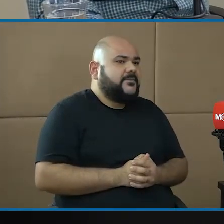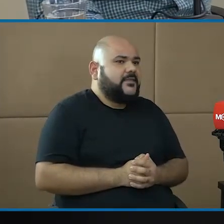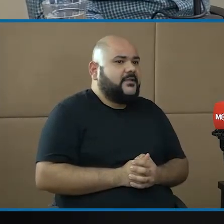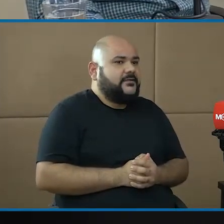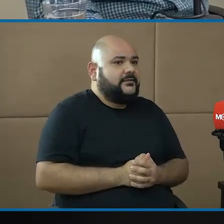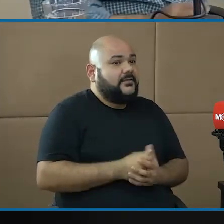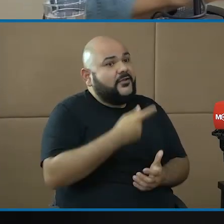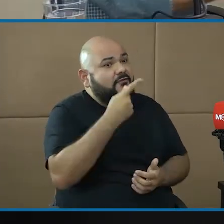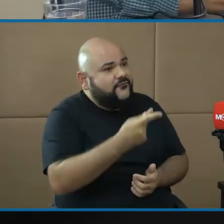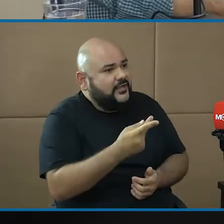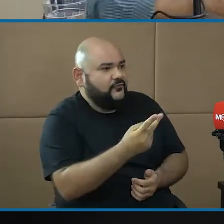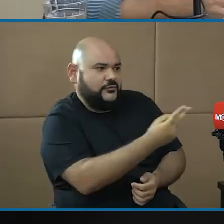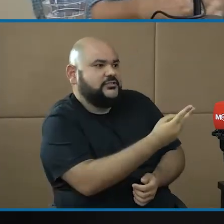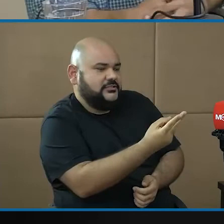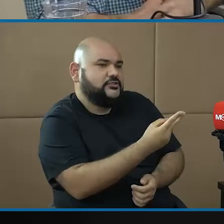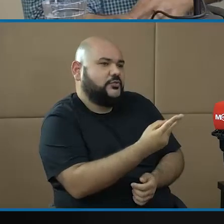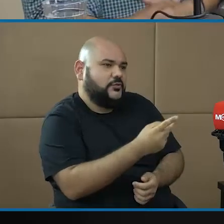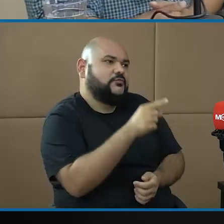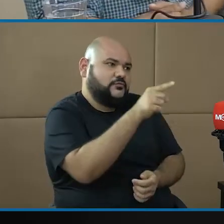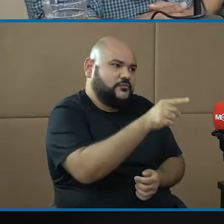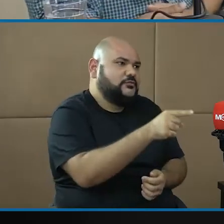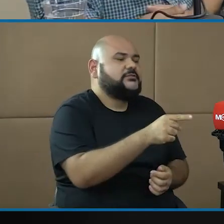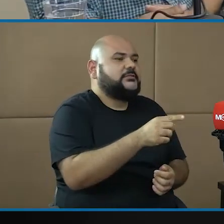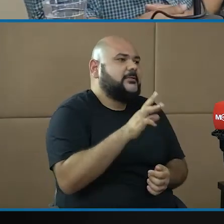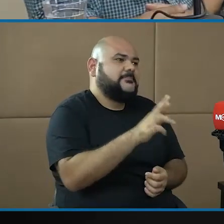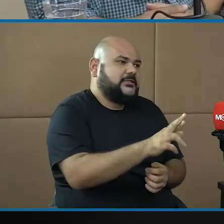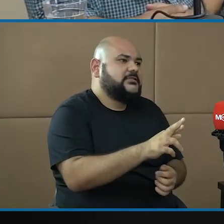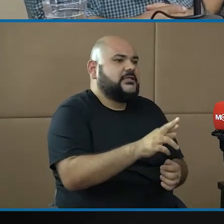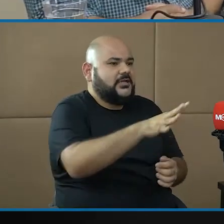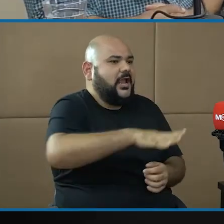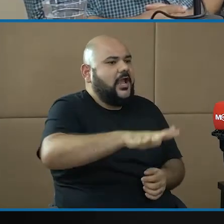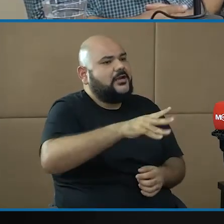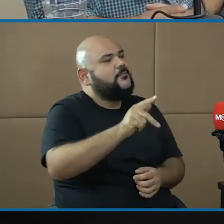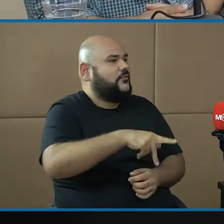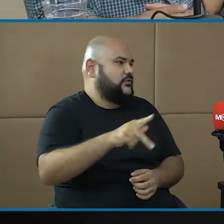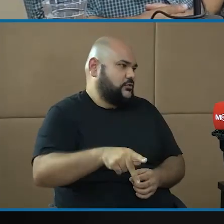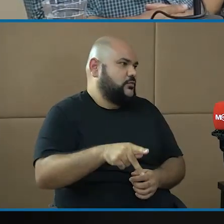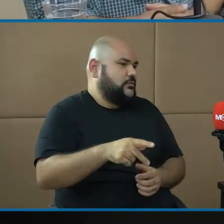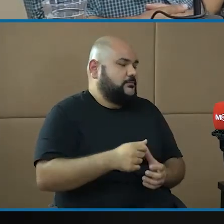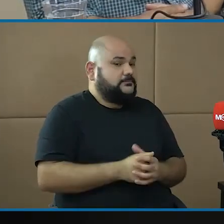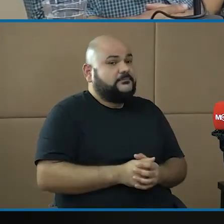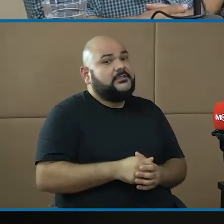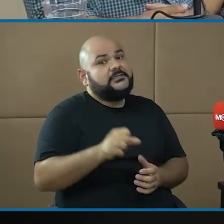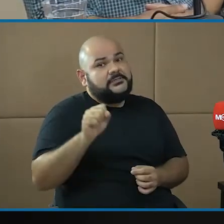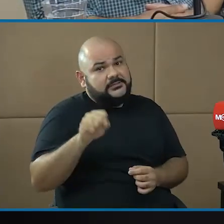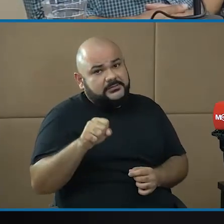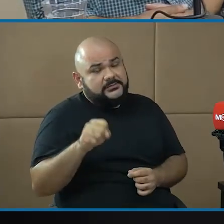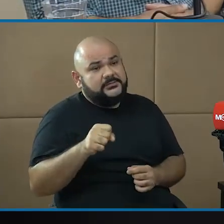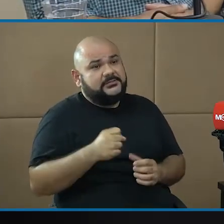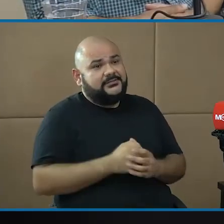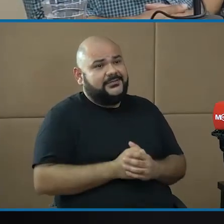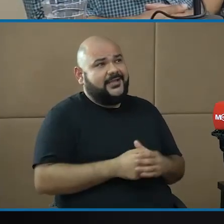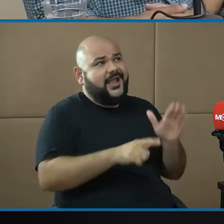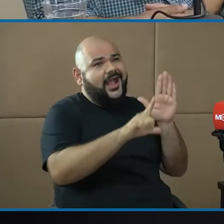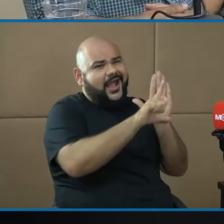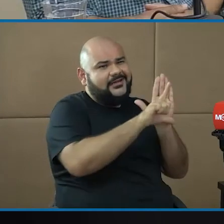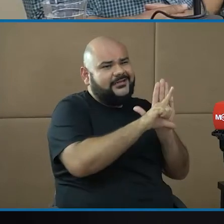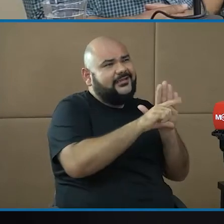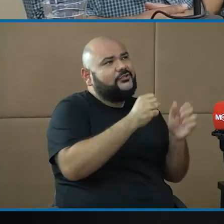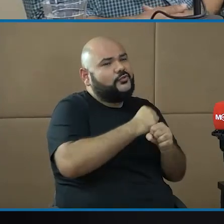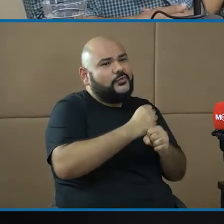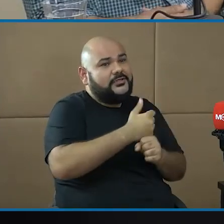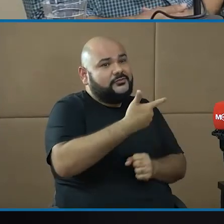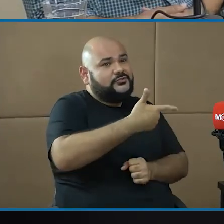são professores da área. também, estão Sim, na área, né? Sim. É muito difícil você ter que constantemente... A lei ela é de 2002, ou seja,